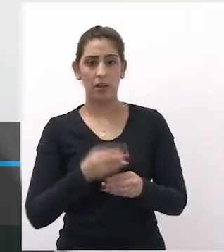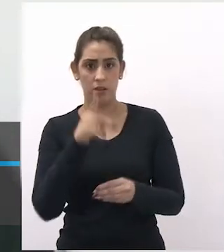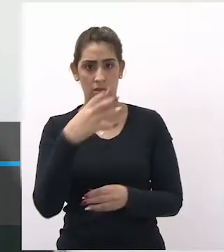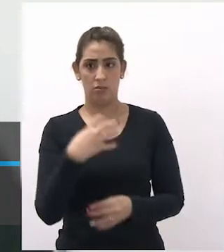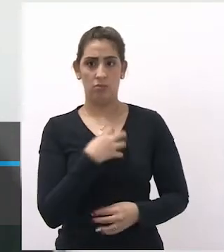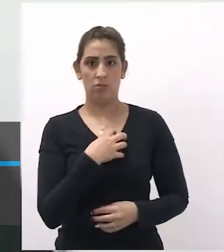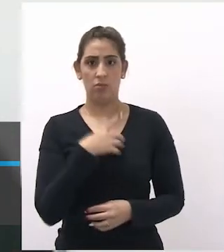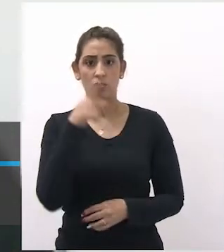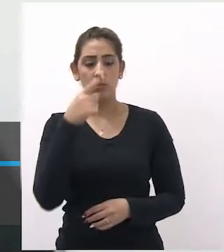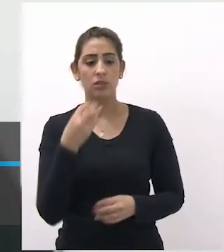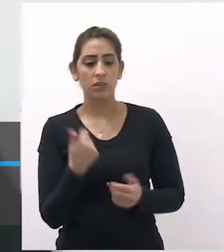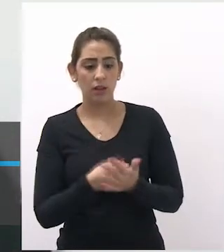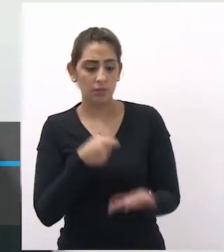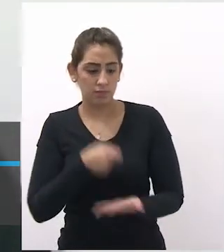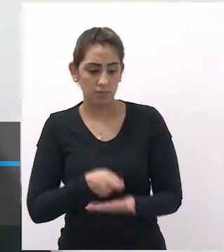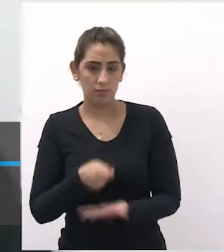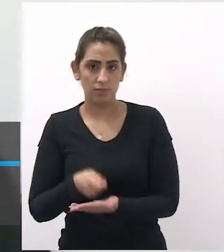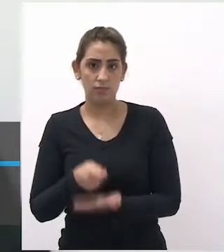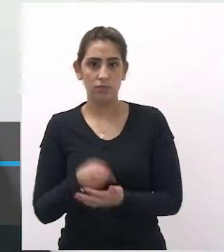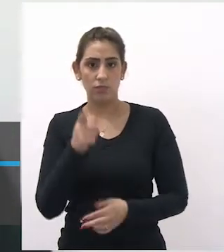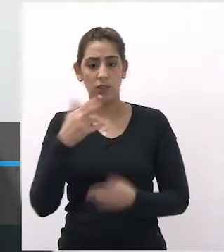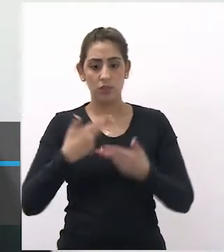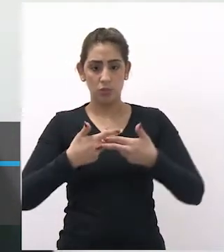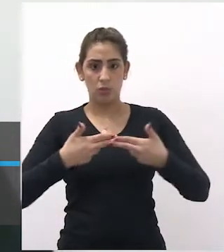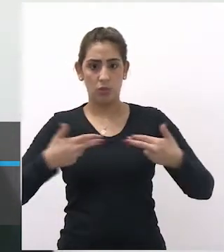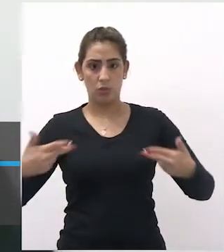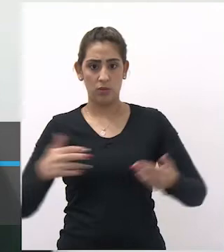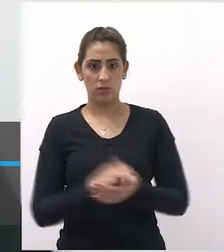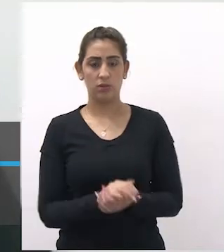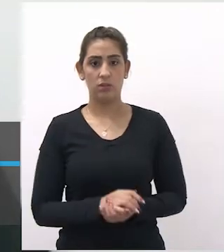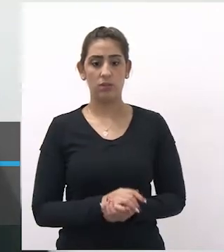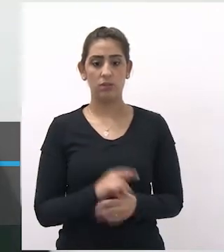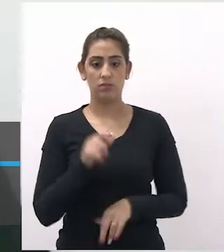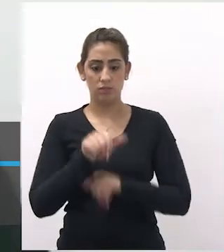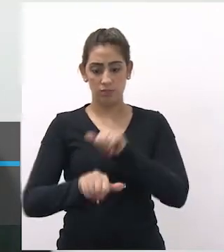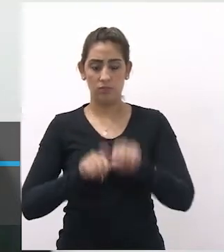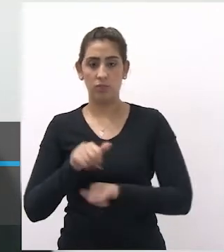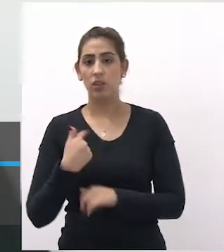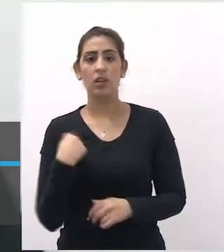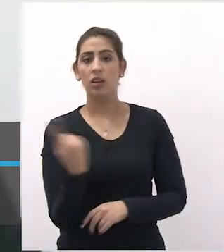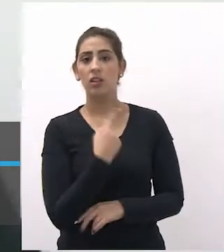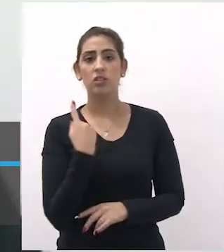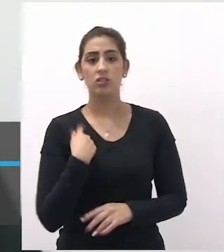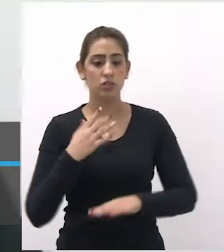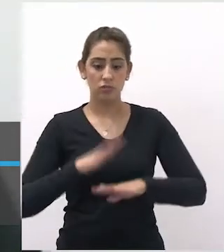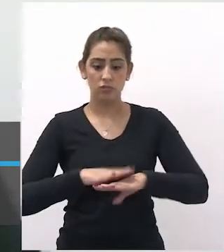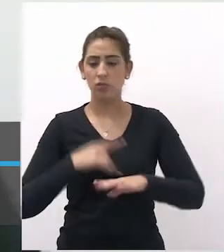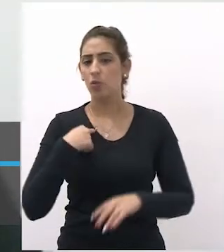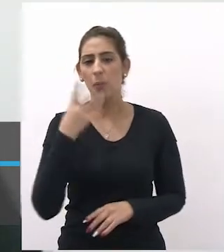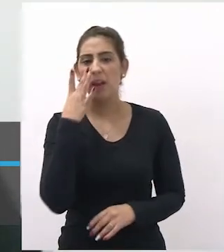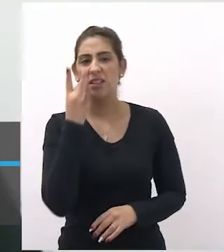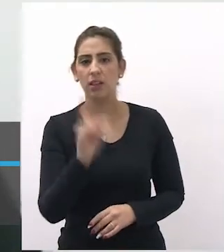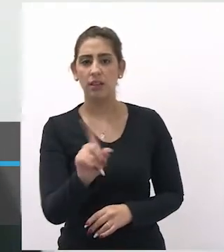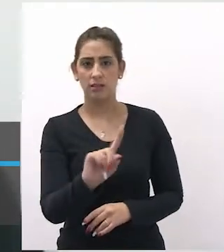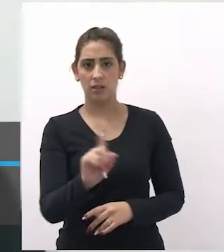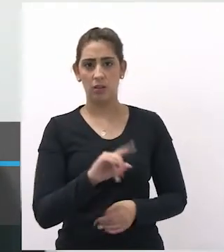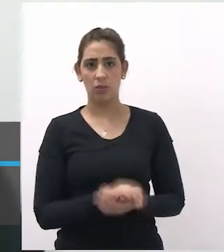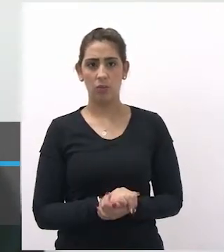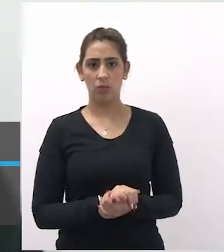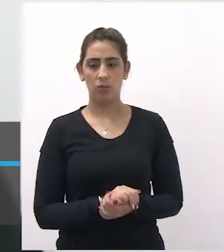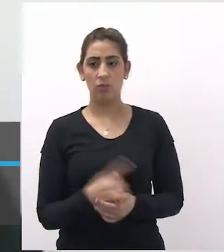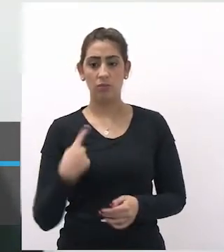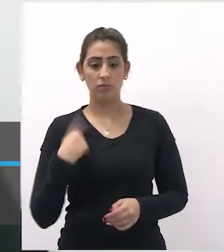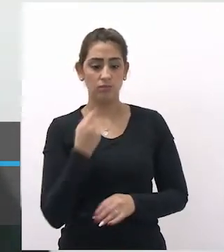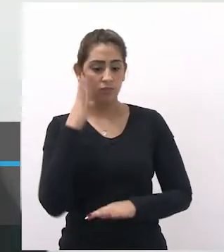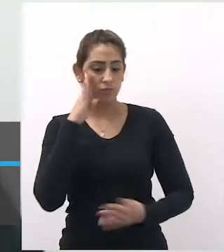buscar compreender essas realidades ditas postas, a gente não presta atenção nessas coisas. A gente passa a acreditar que aquilo